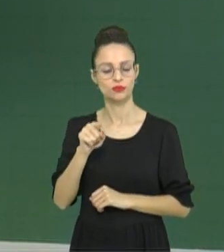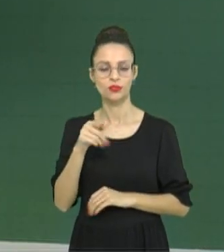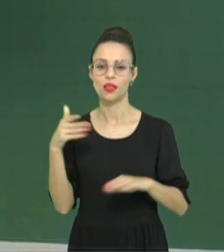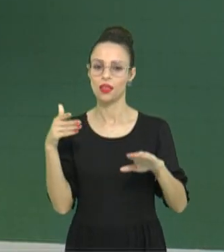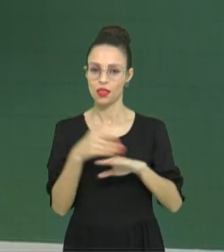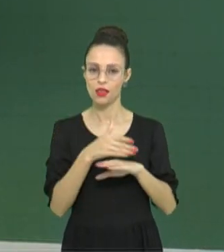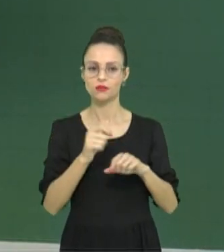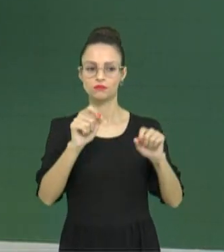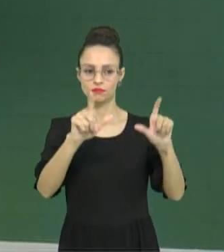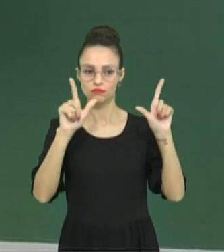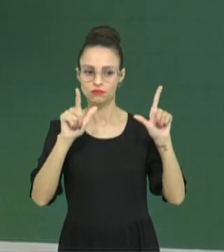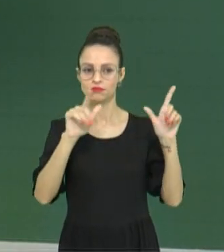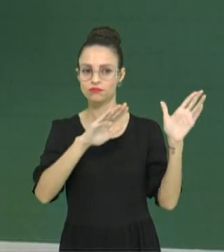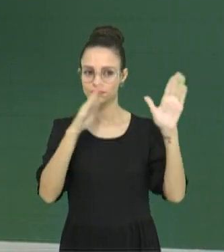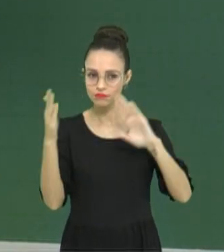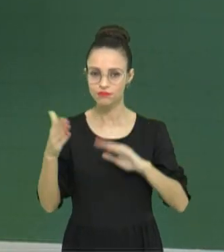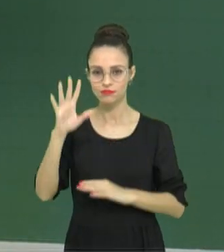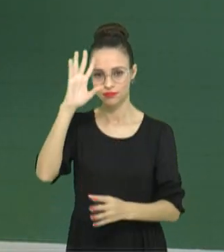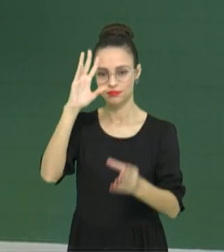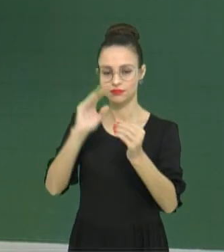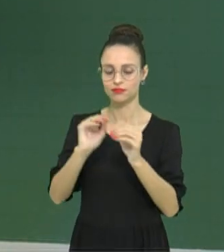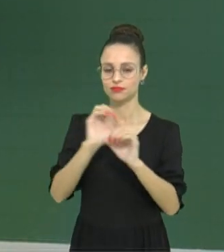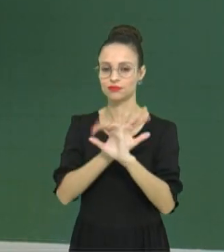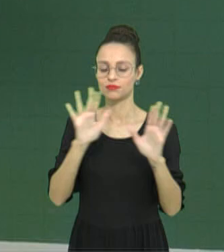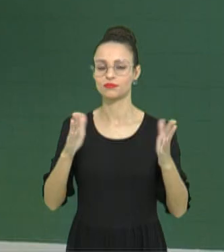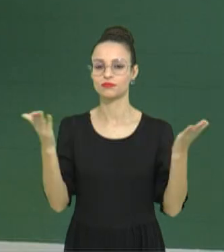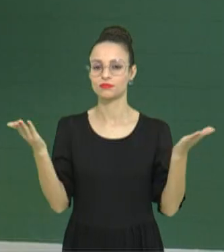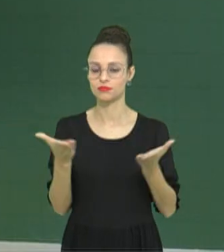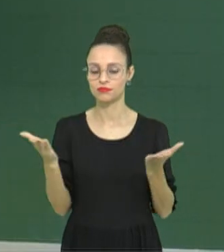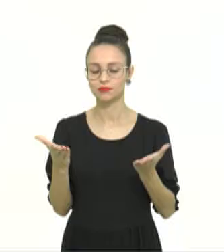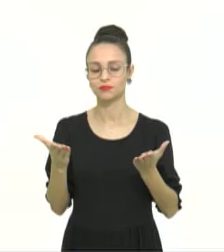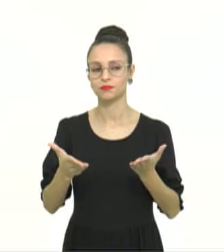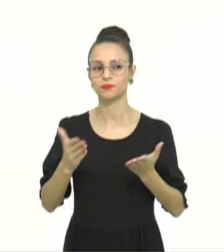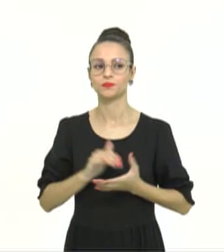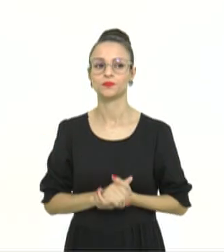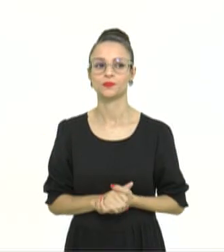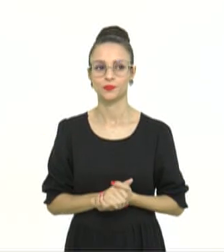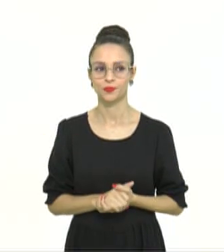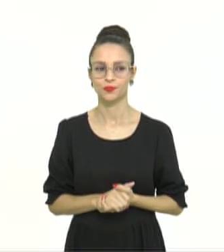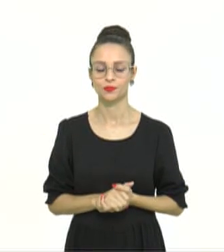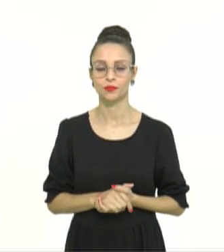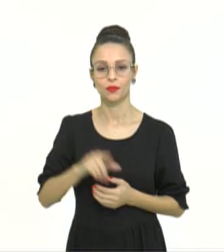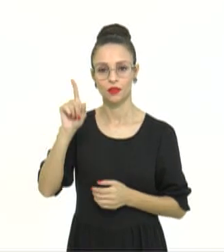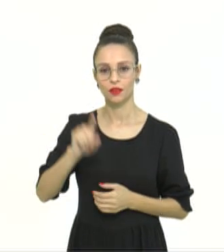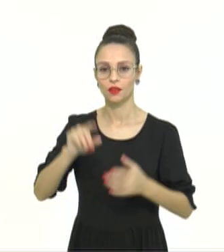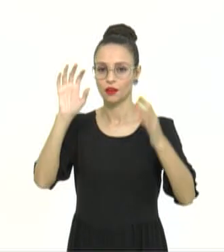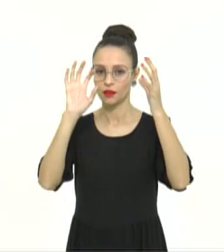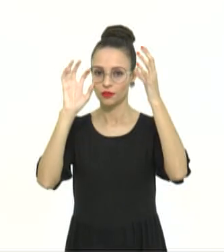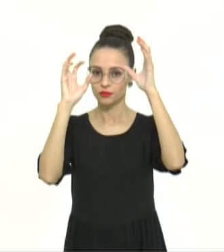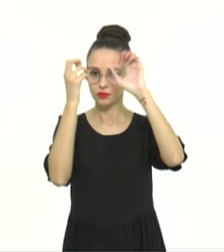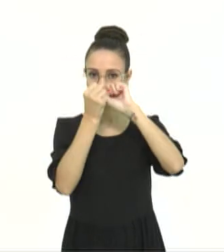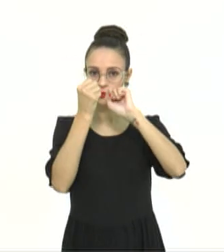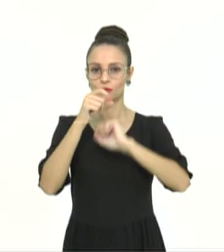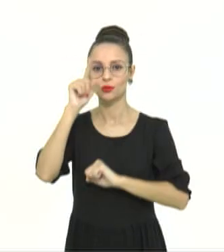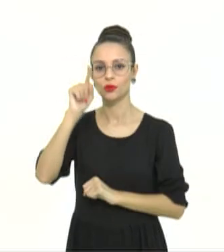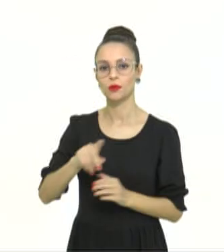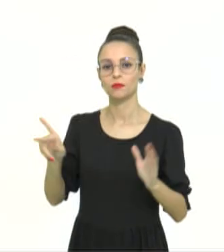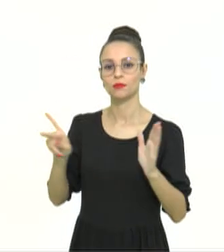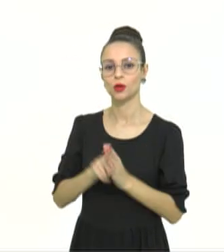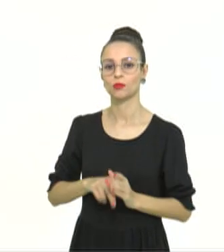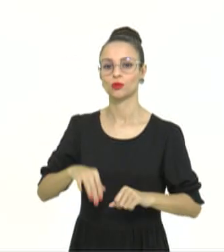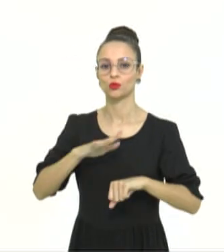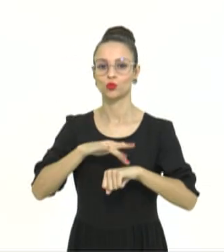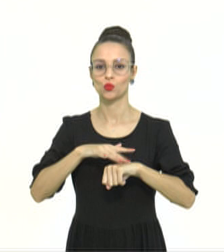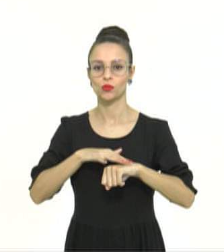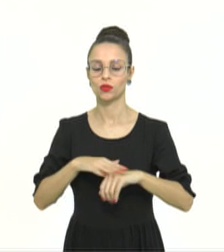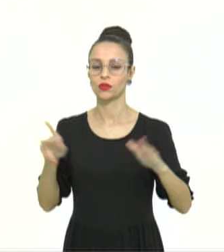para você entender melhor o que a gente vai falar aqui hoje. Ele é considerado um transtorno ou uma patologia da